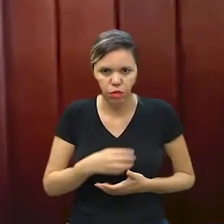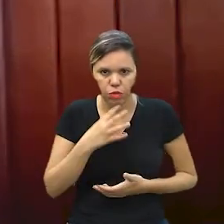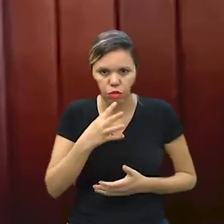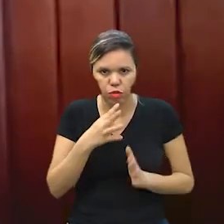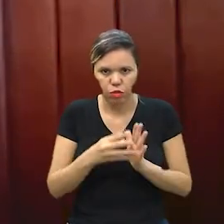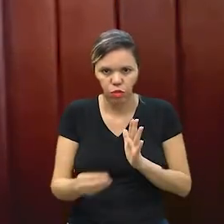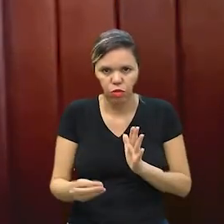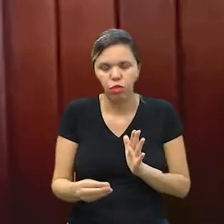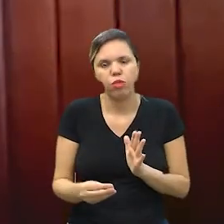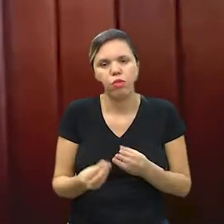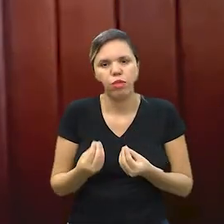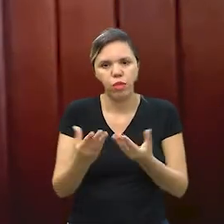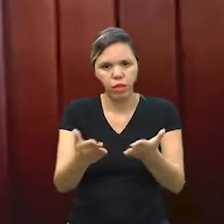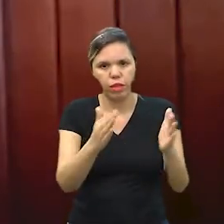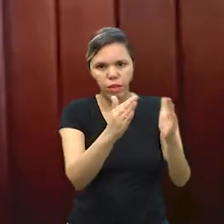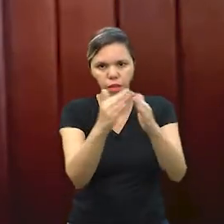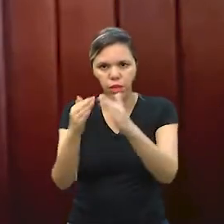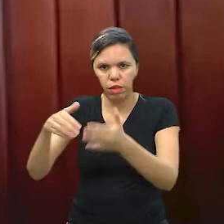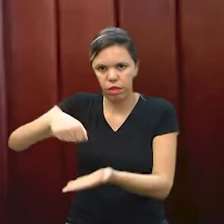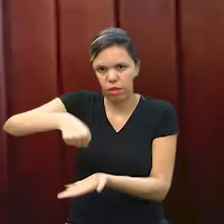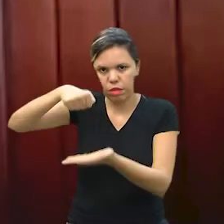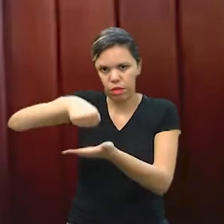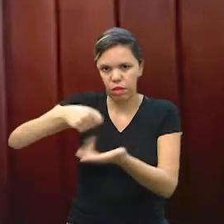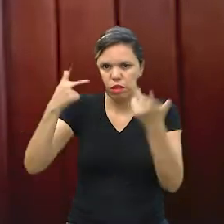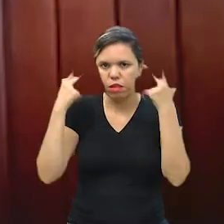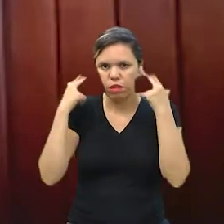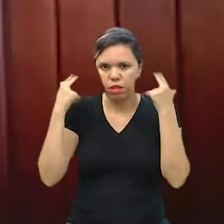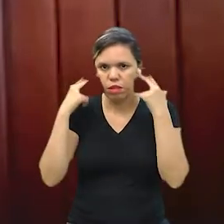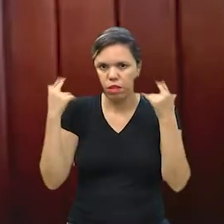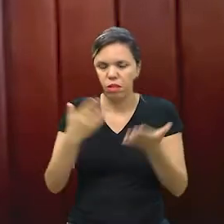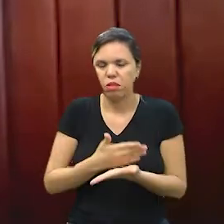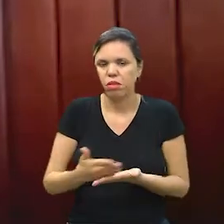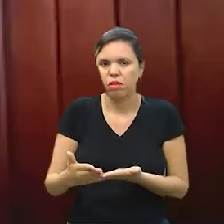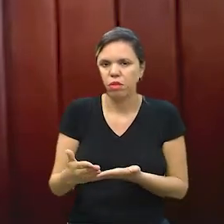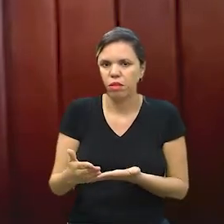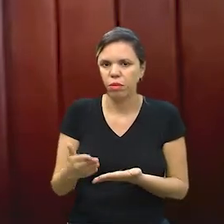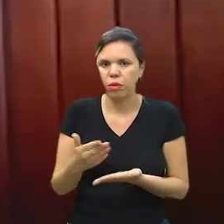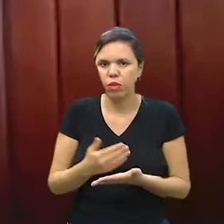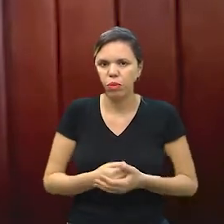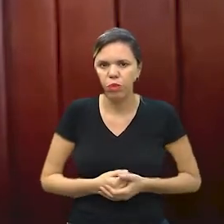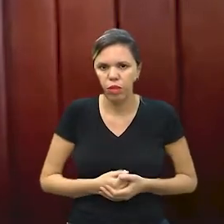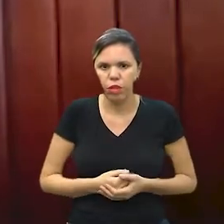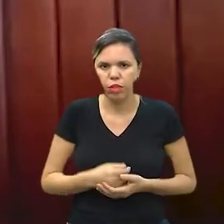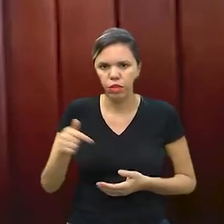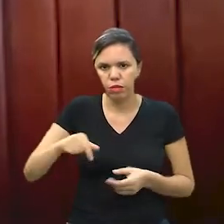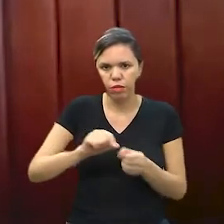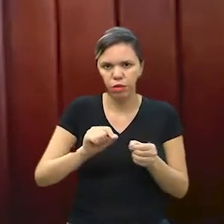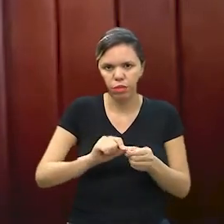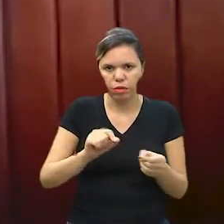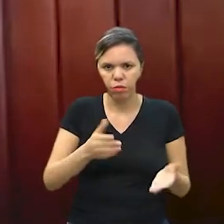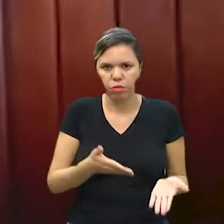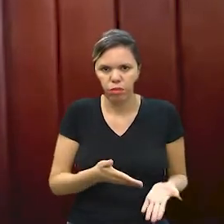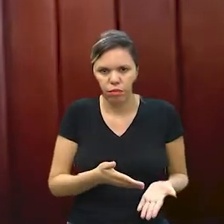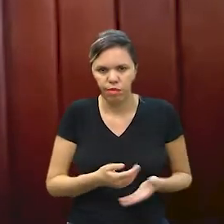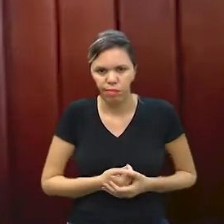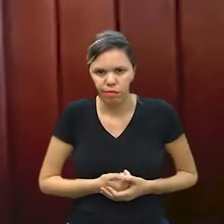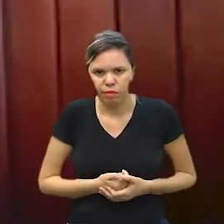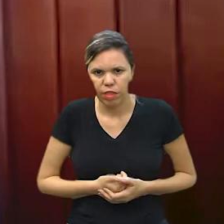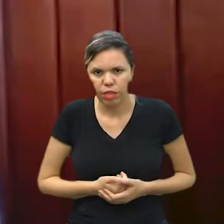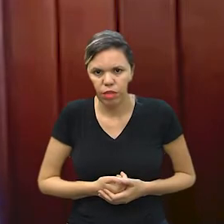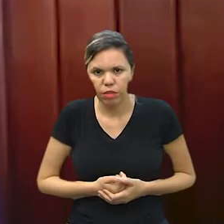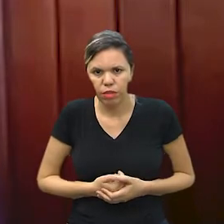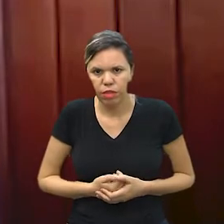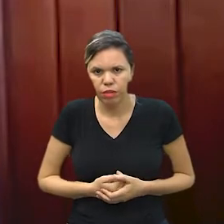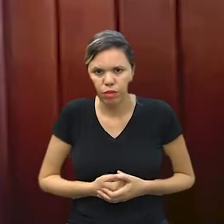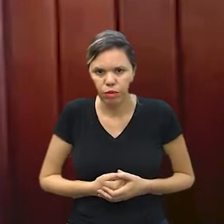esse modelo de entrega a domicílio de cestas orgânicas. Né? No começo do sítio, nós já fazíamos isso aqui, né? Até sem